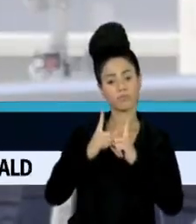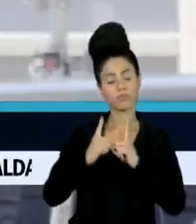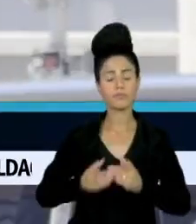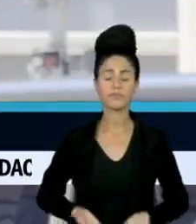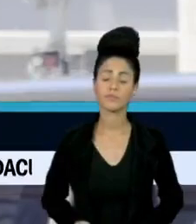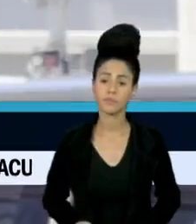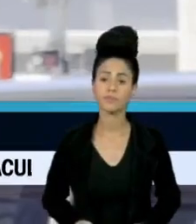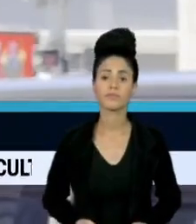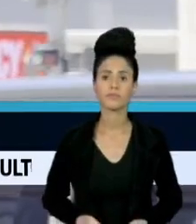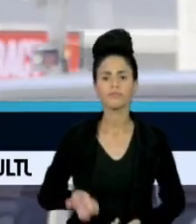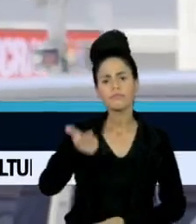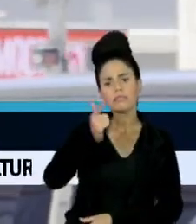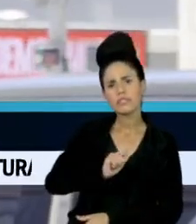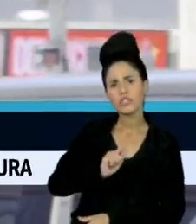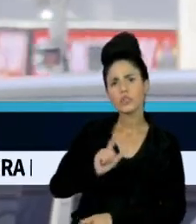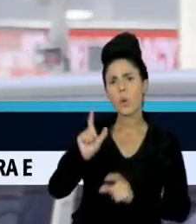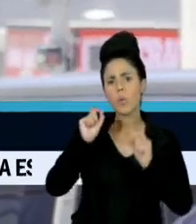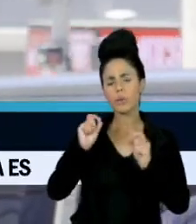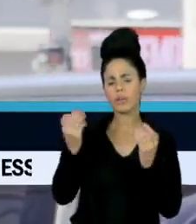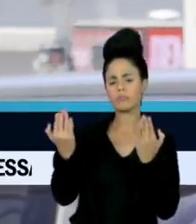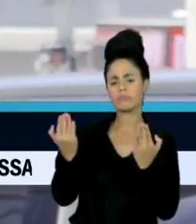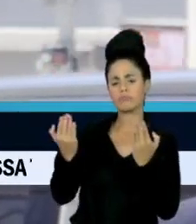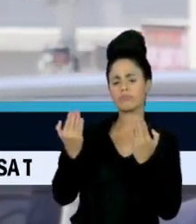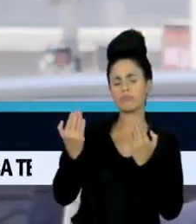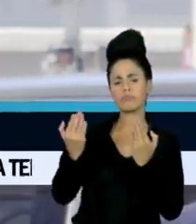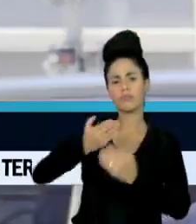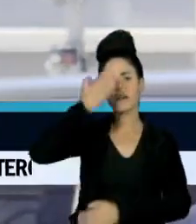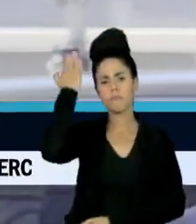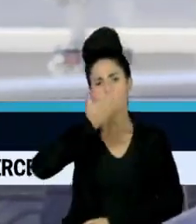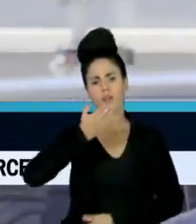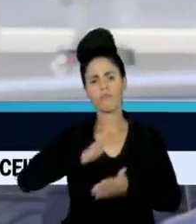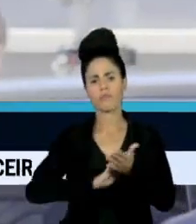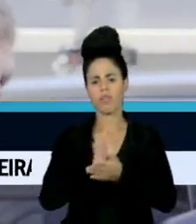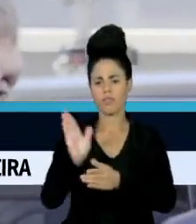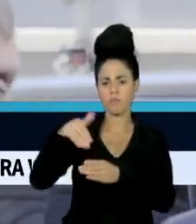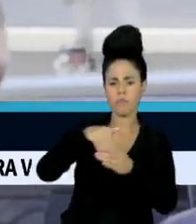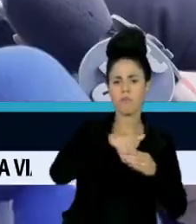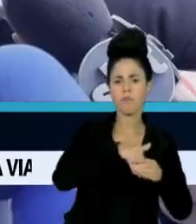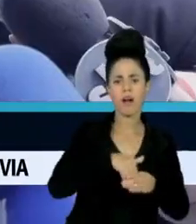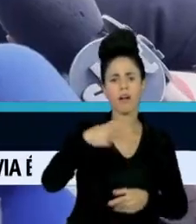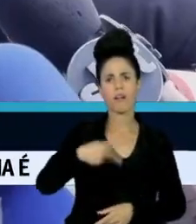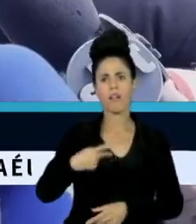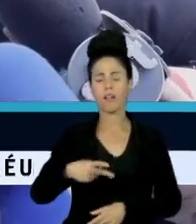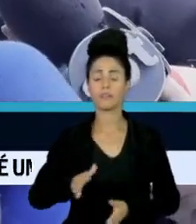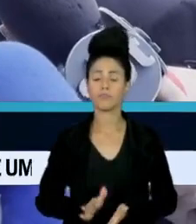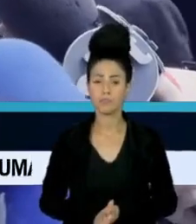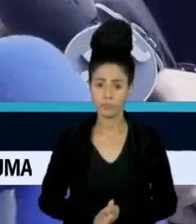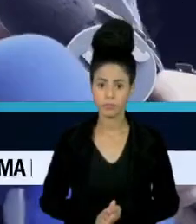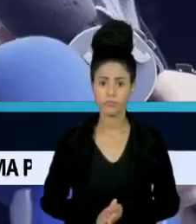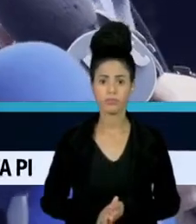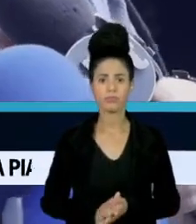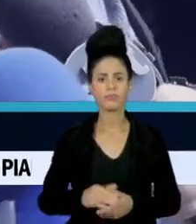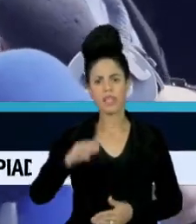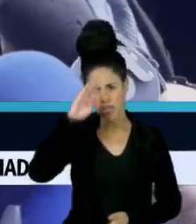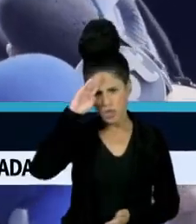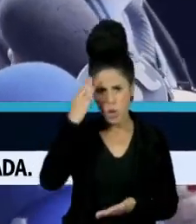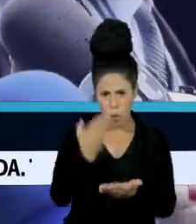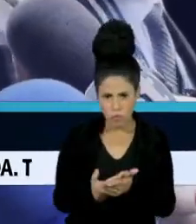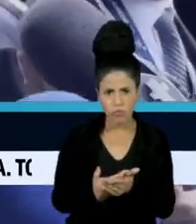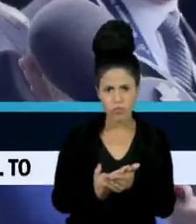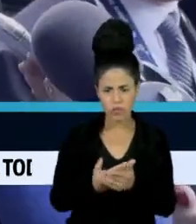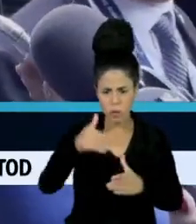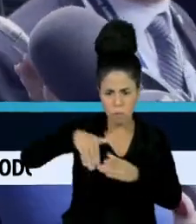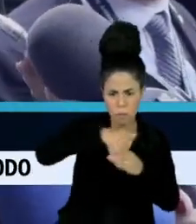Mas, novamente, voltou a lançar suspeitas, sem provas, sobre o sistema eleitoral brasileiro. Se o Biden disser que confia na eleição